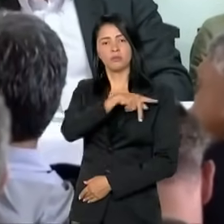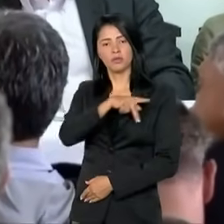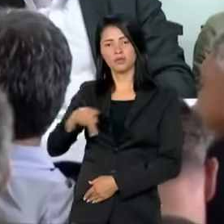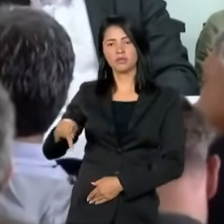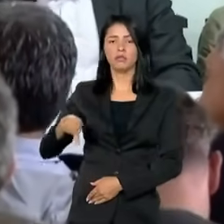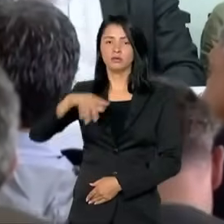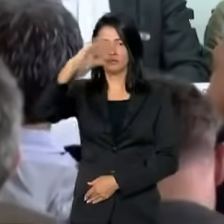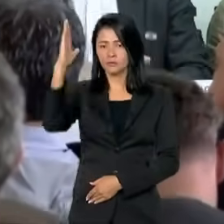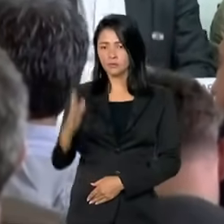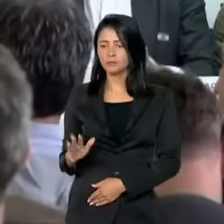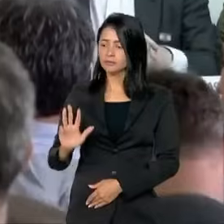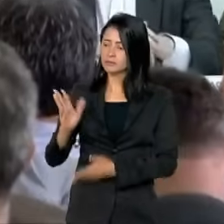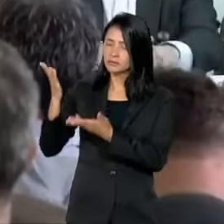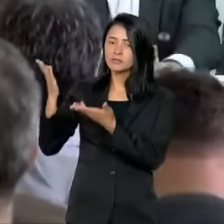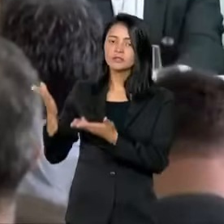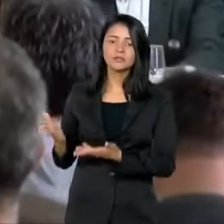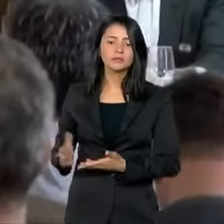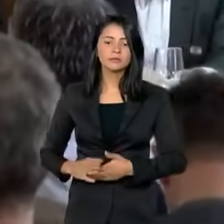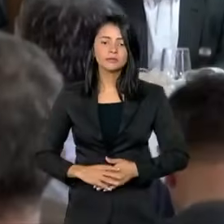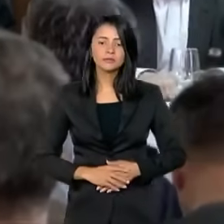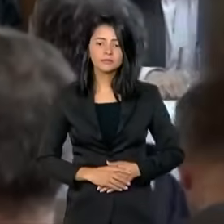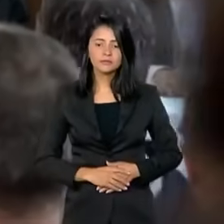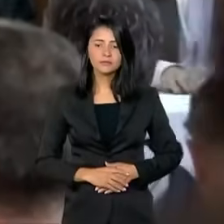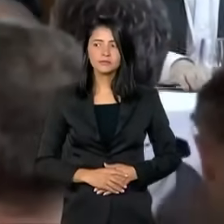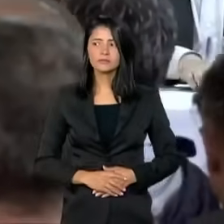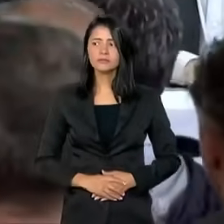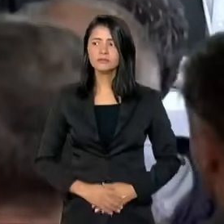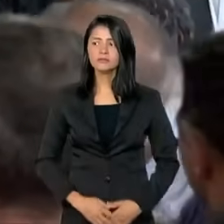República, Luiz Inácio Lula da Silva.